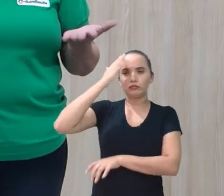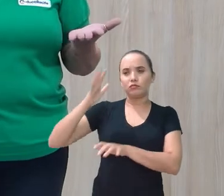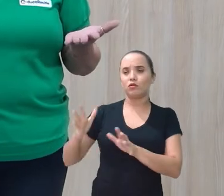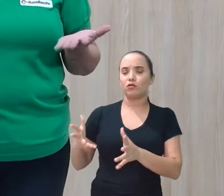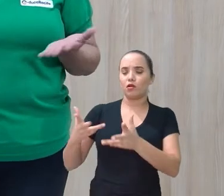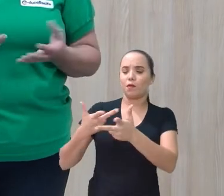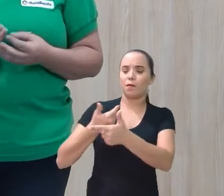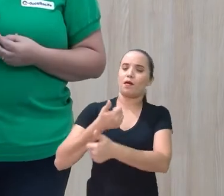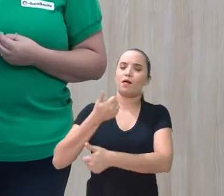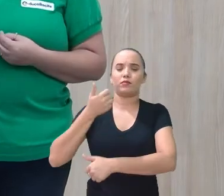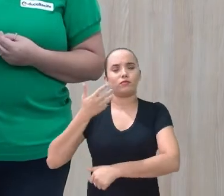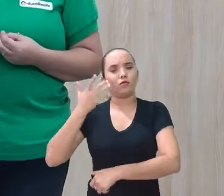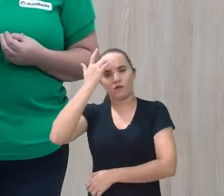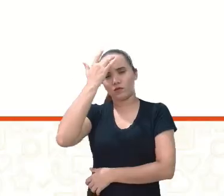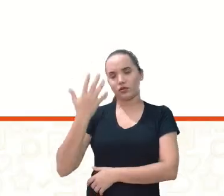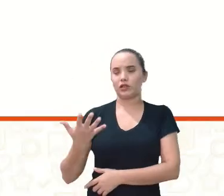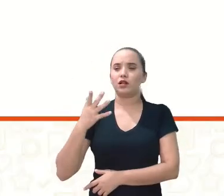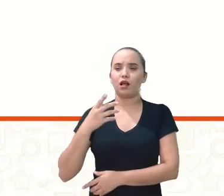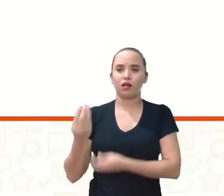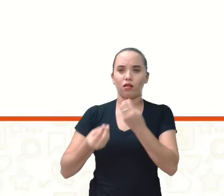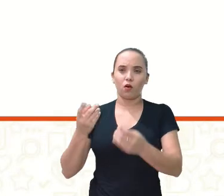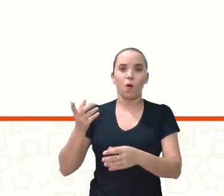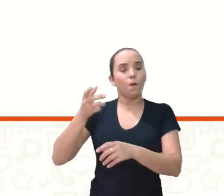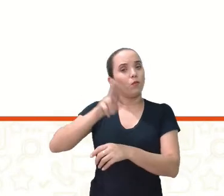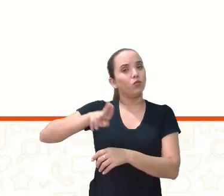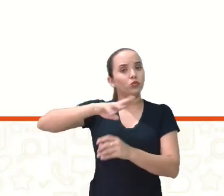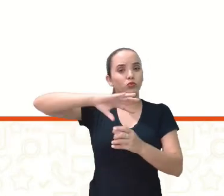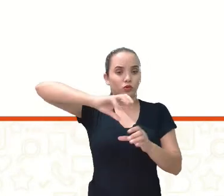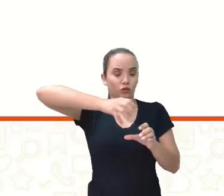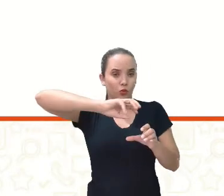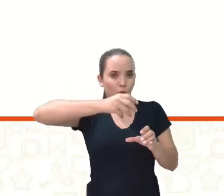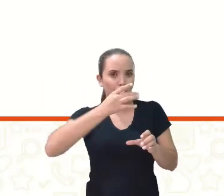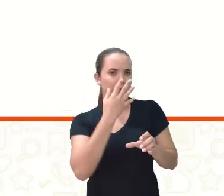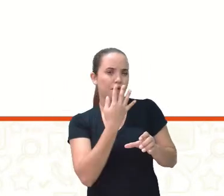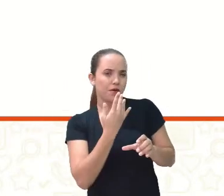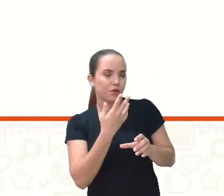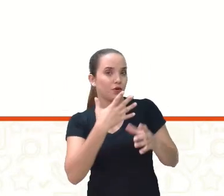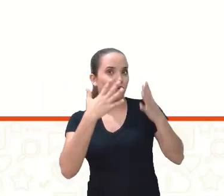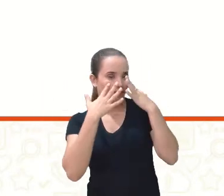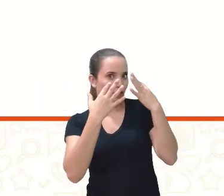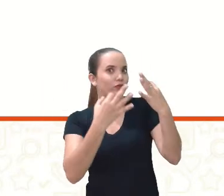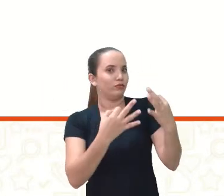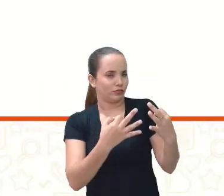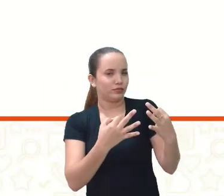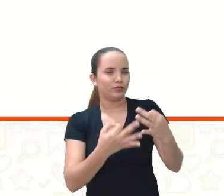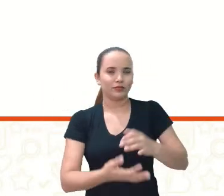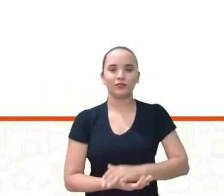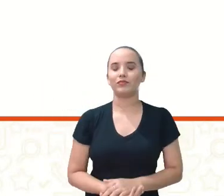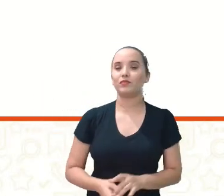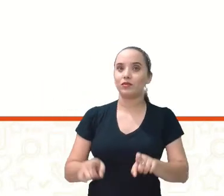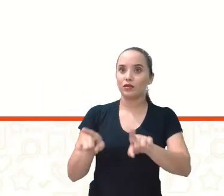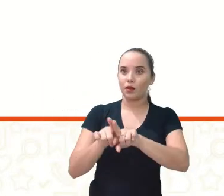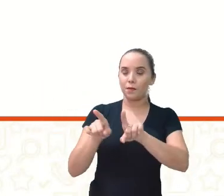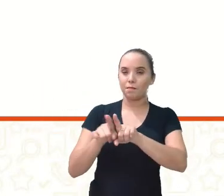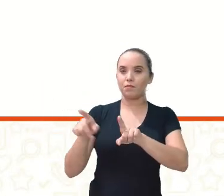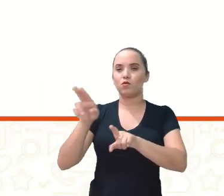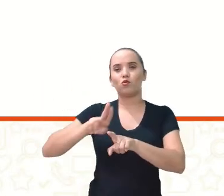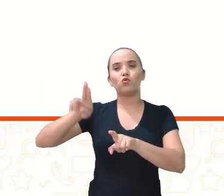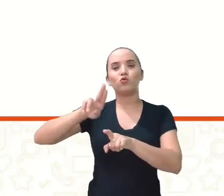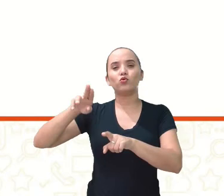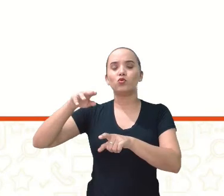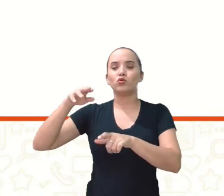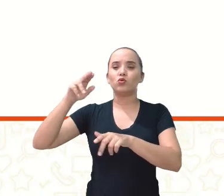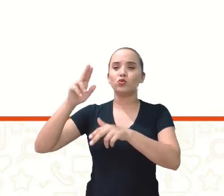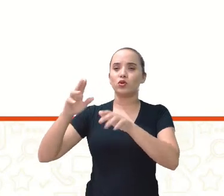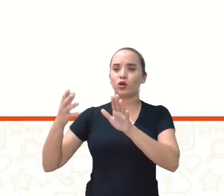aqui trouxemos jogos com tampinhas coloridas, chamam bem a atenção, com embalagens, não